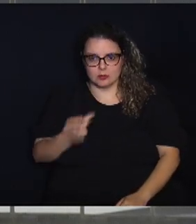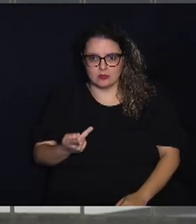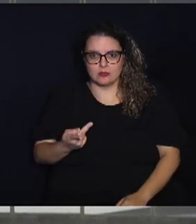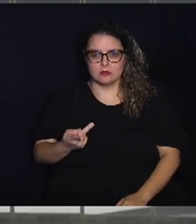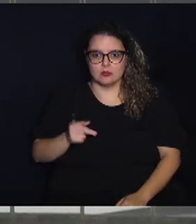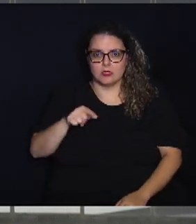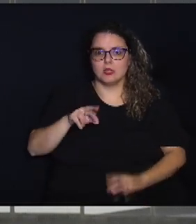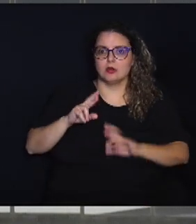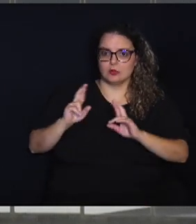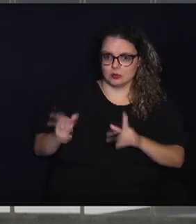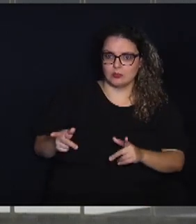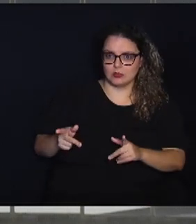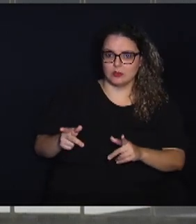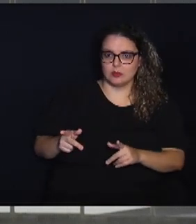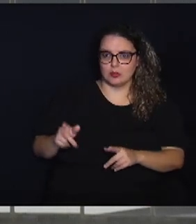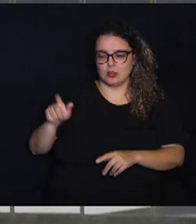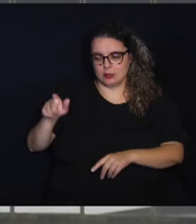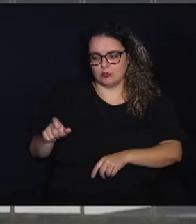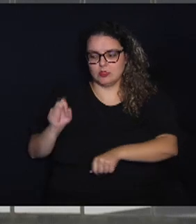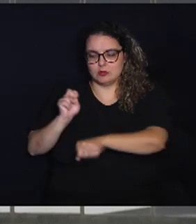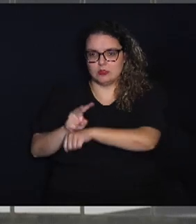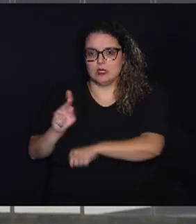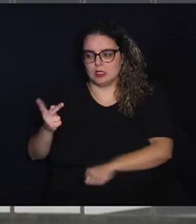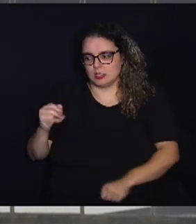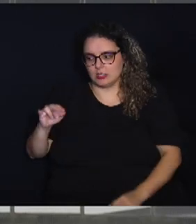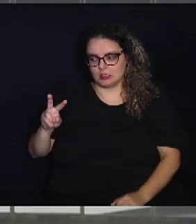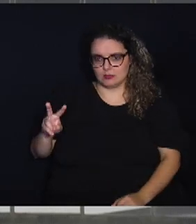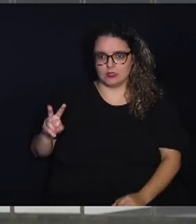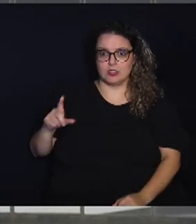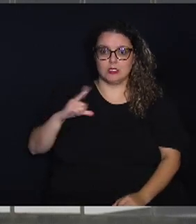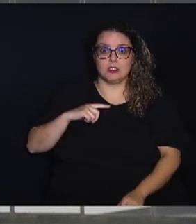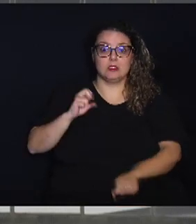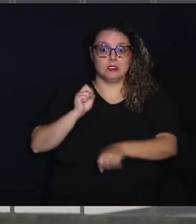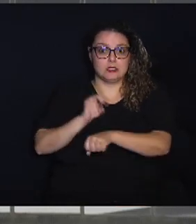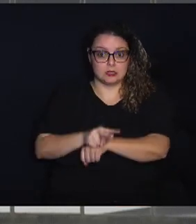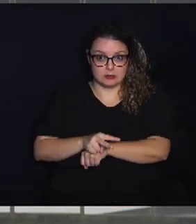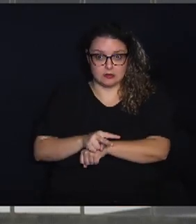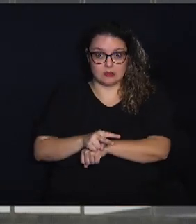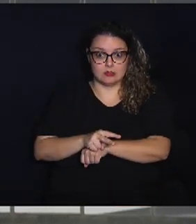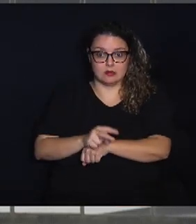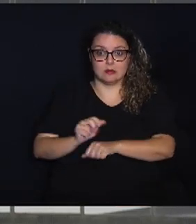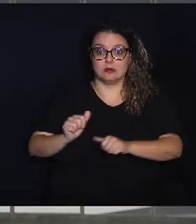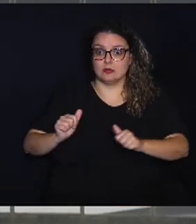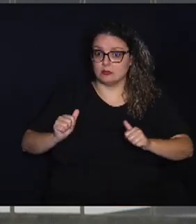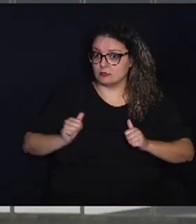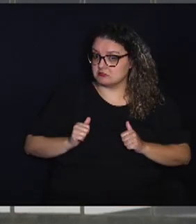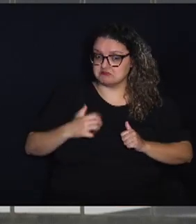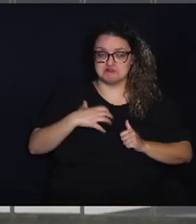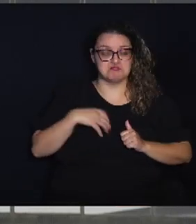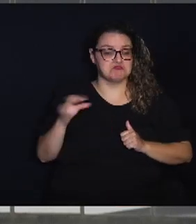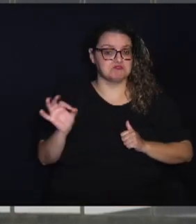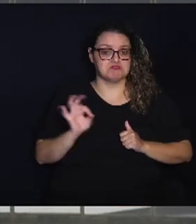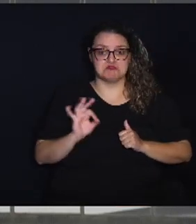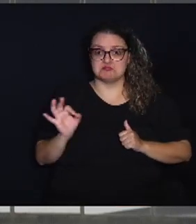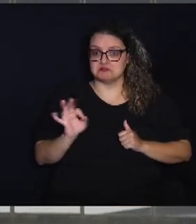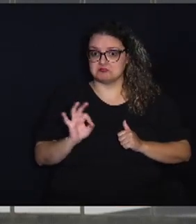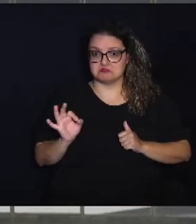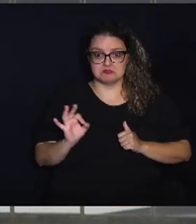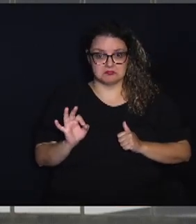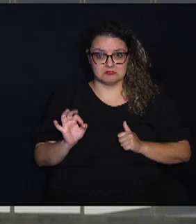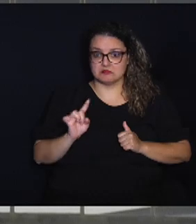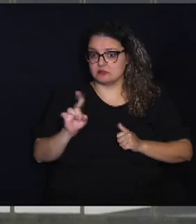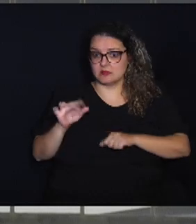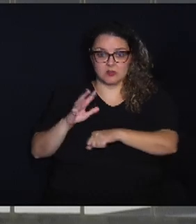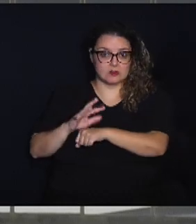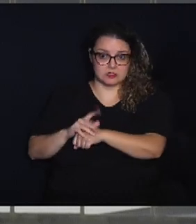é a diferença. O portador do HIV é aquela pessoa que tem o vírus e está assintomático, não está